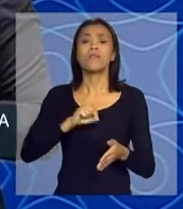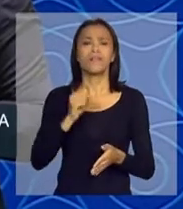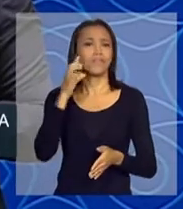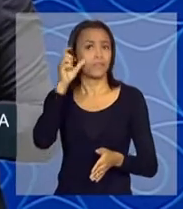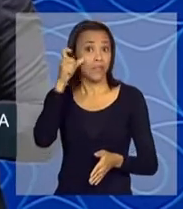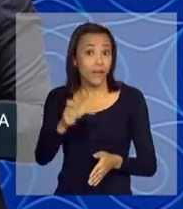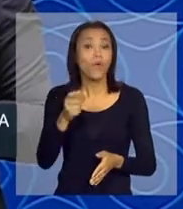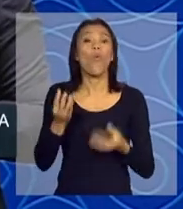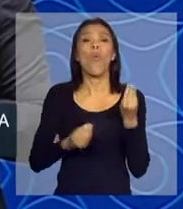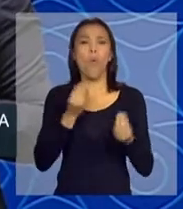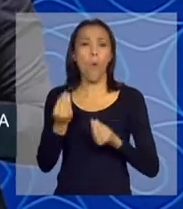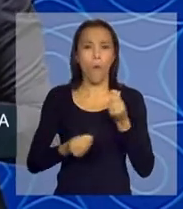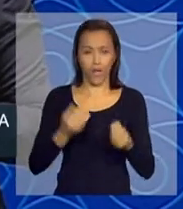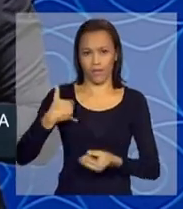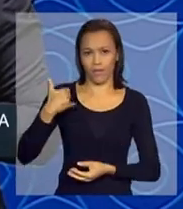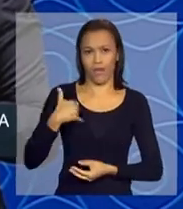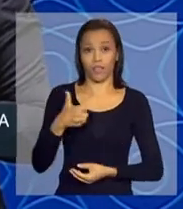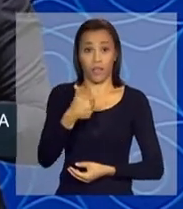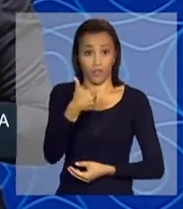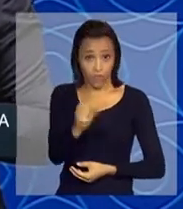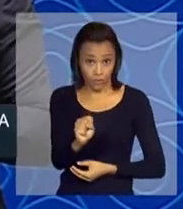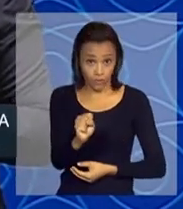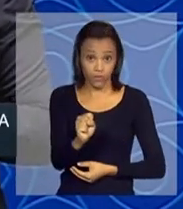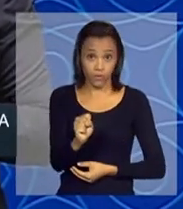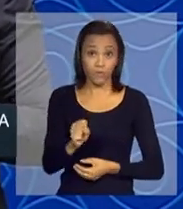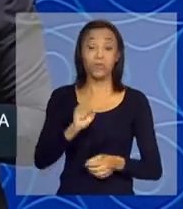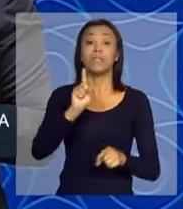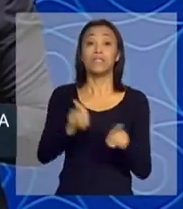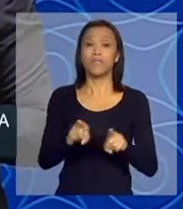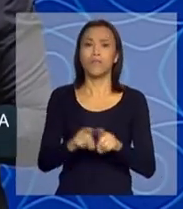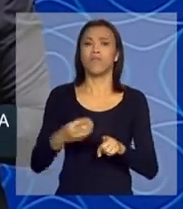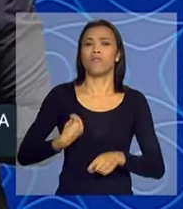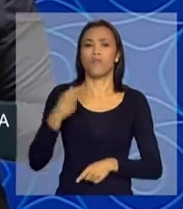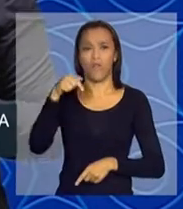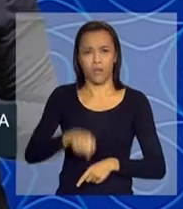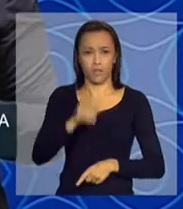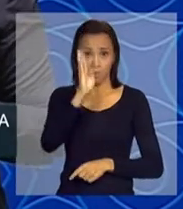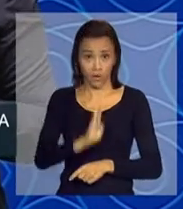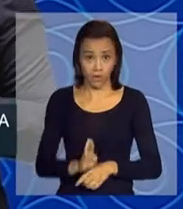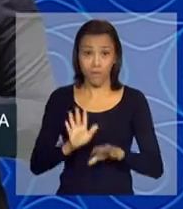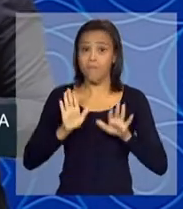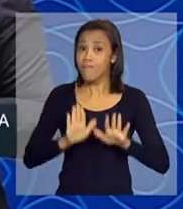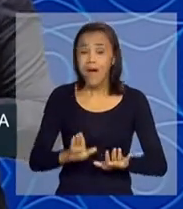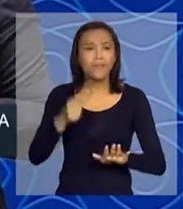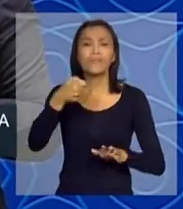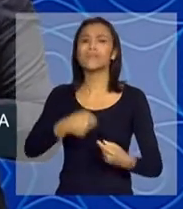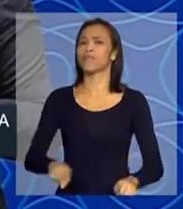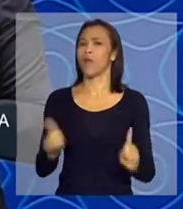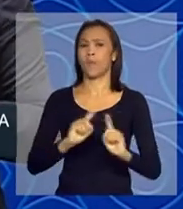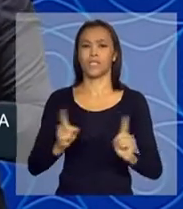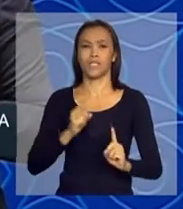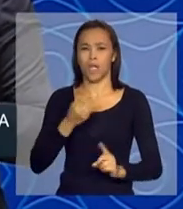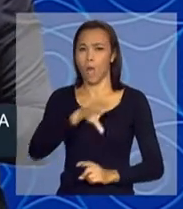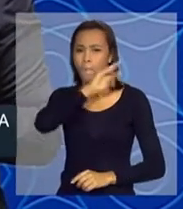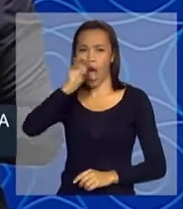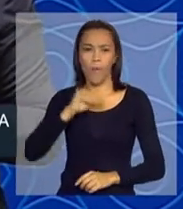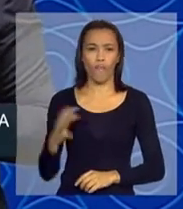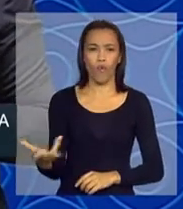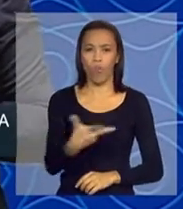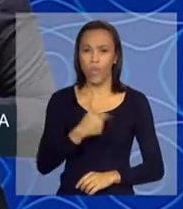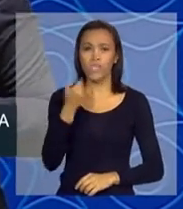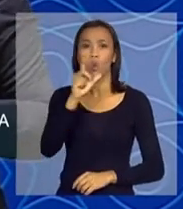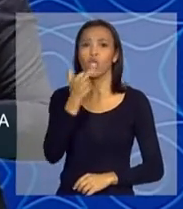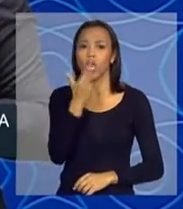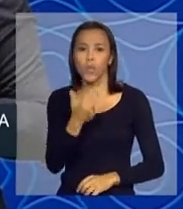candidatar o interessado deve ter a idade mínima de 18 anos e residir no Brasil mas não é necessário ter fluência em